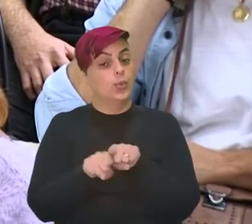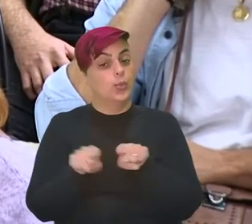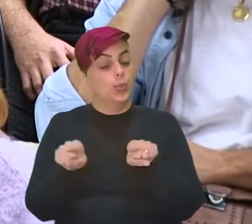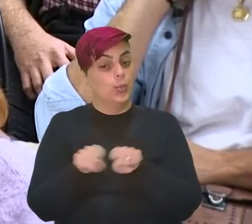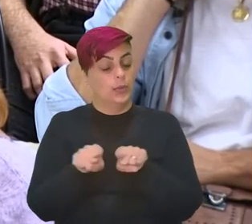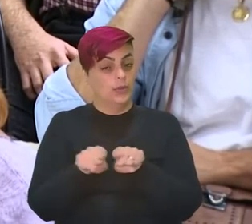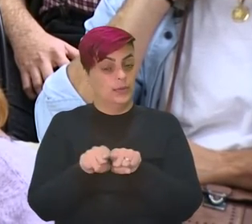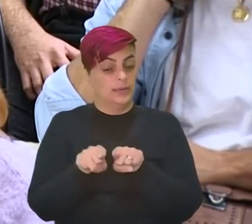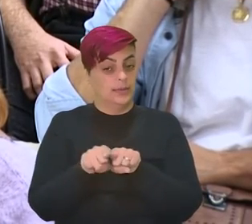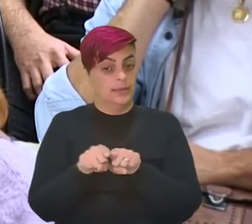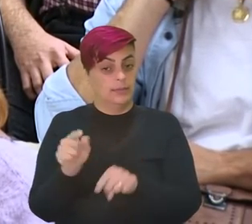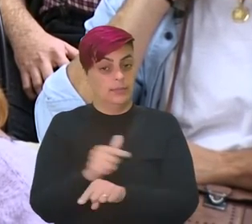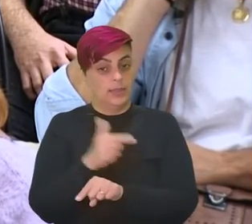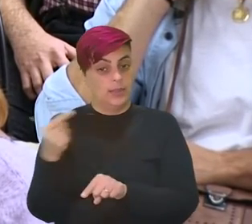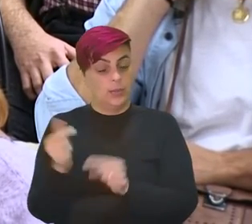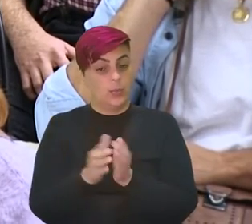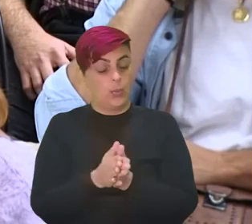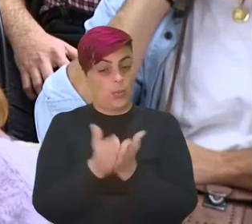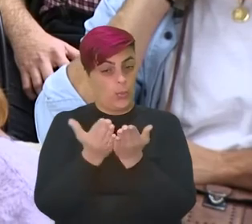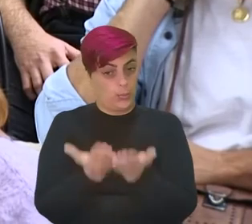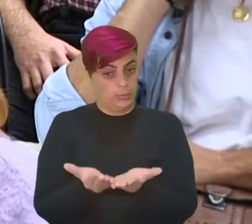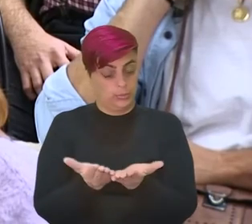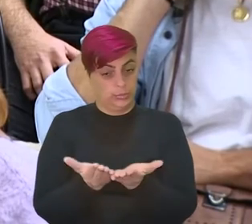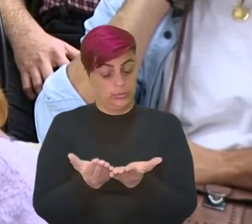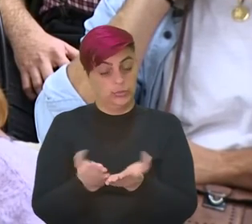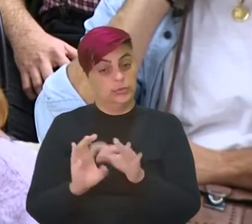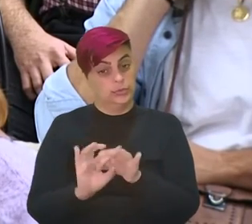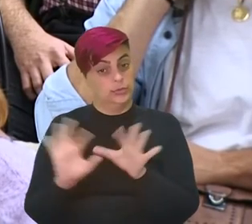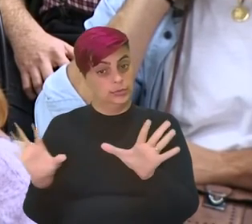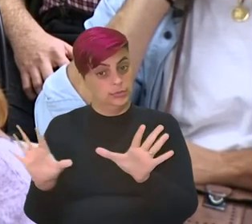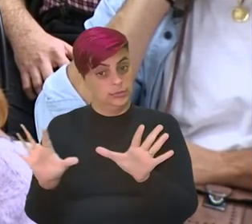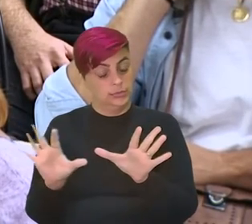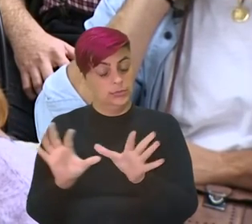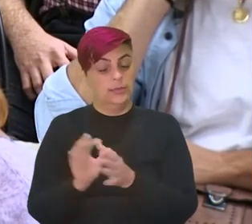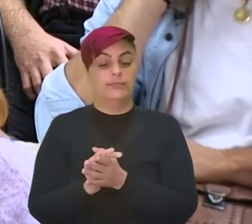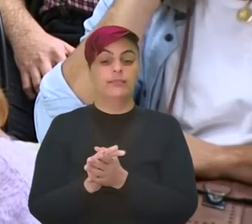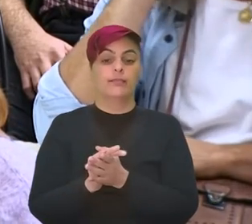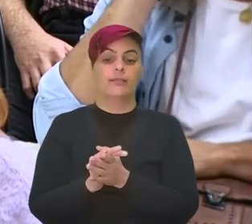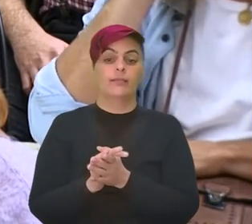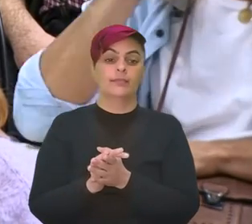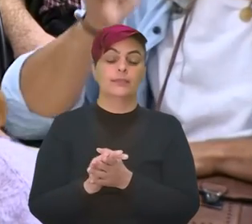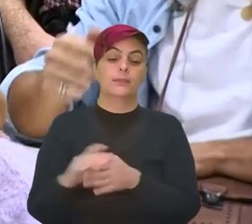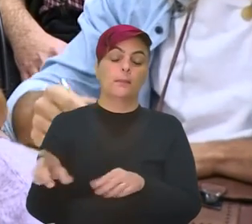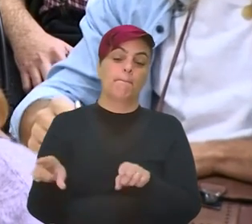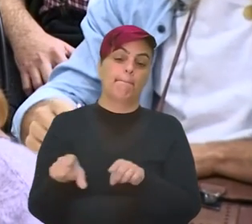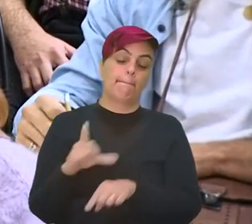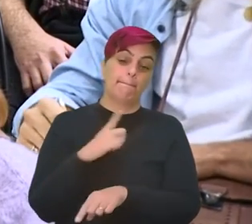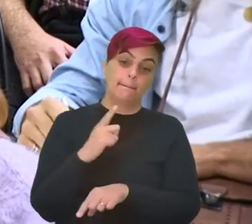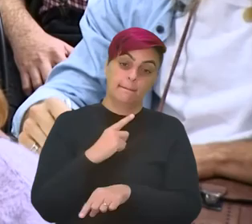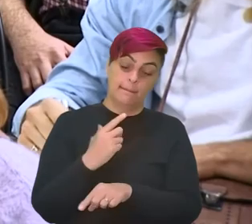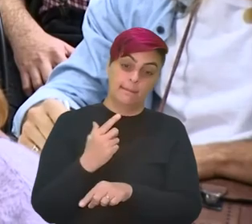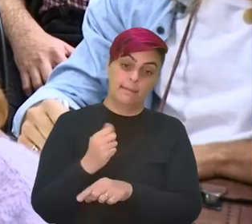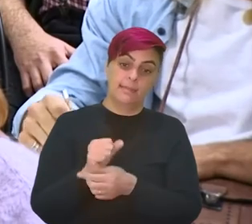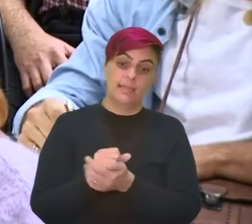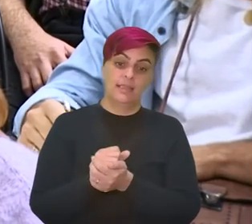lançado o Nanook of the North, do Robert Flaherty. E há, entre esse filme do